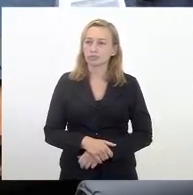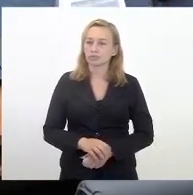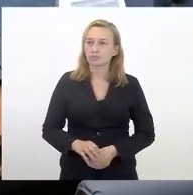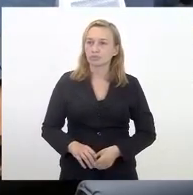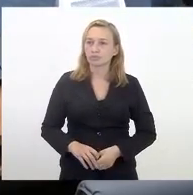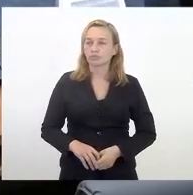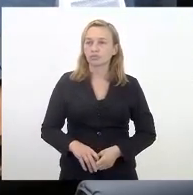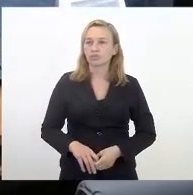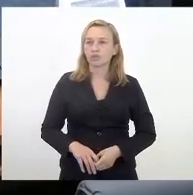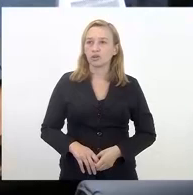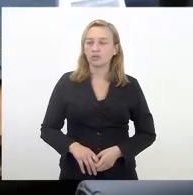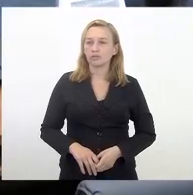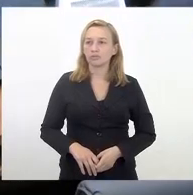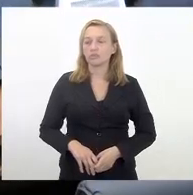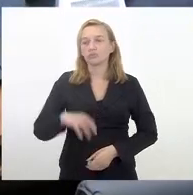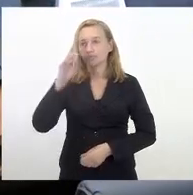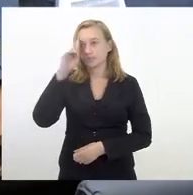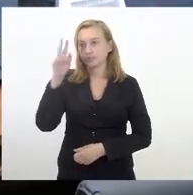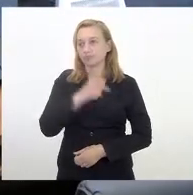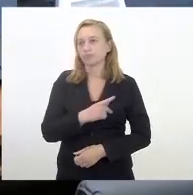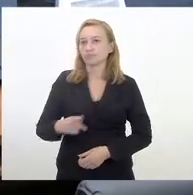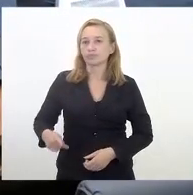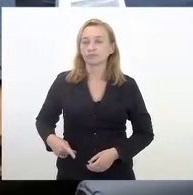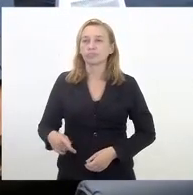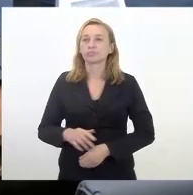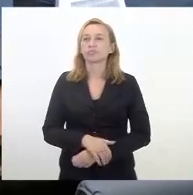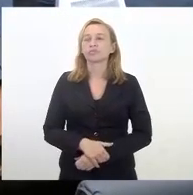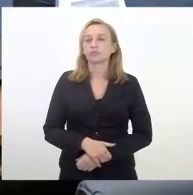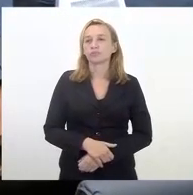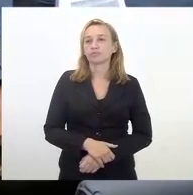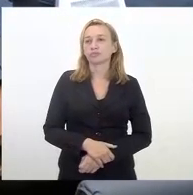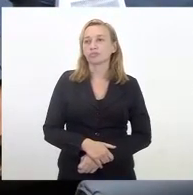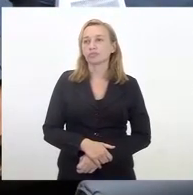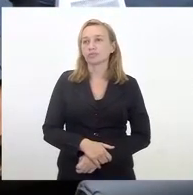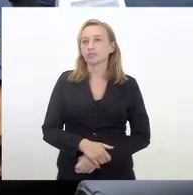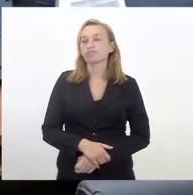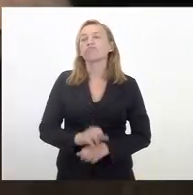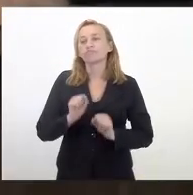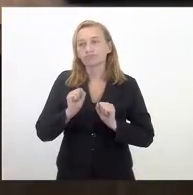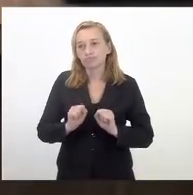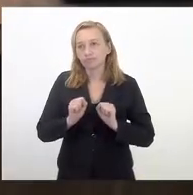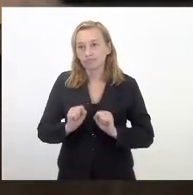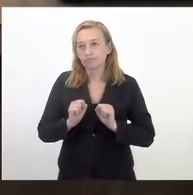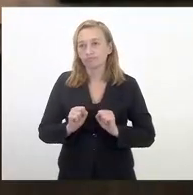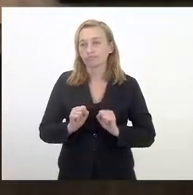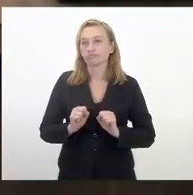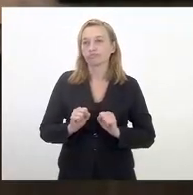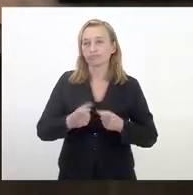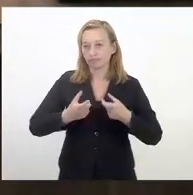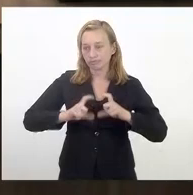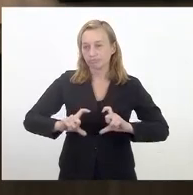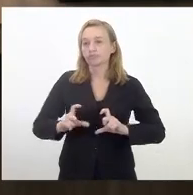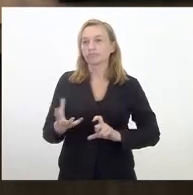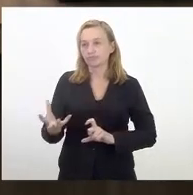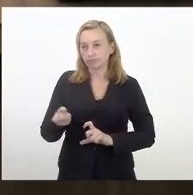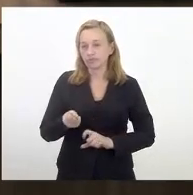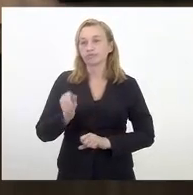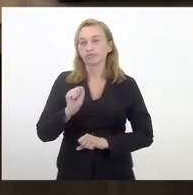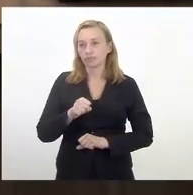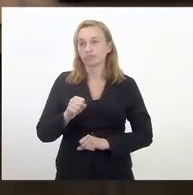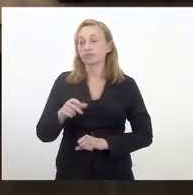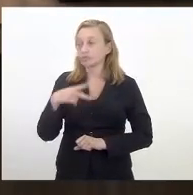o seu presente seu presidente é possível acolher como parágrafo um barcelense acabou